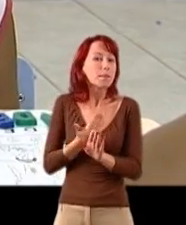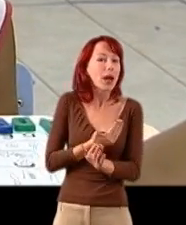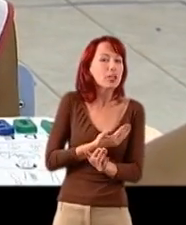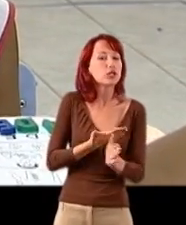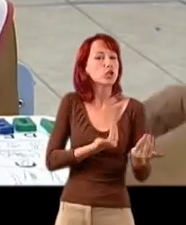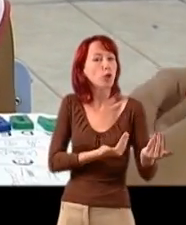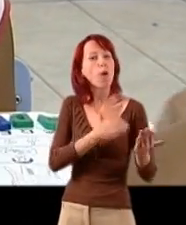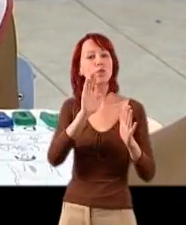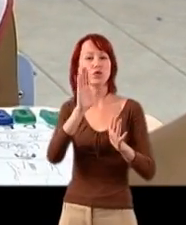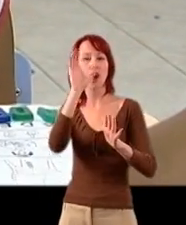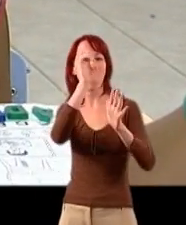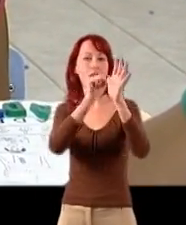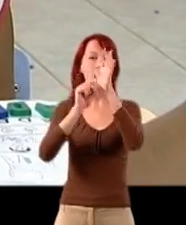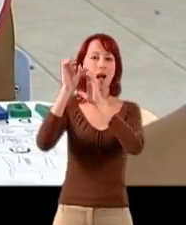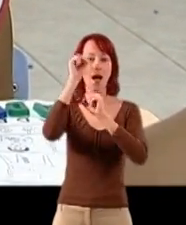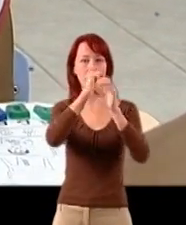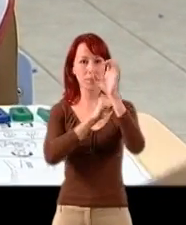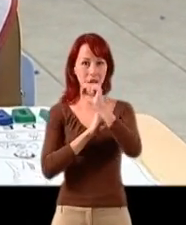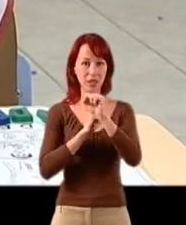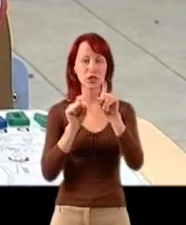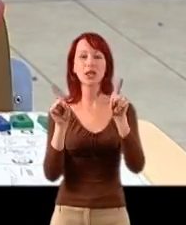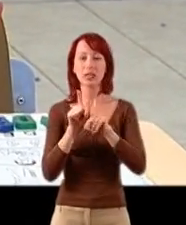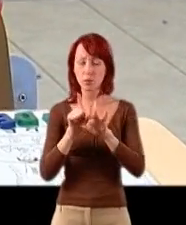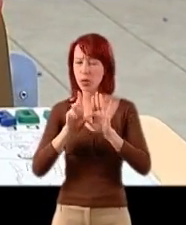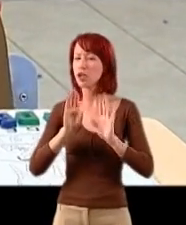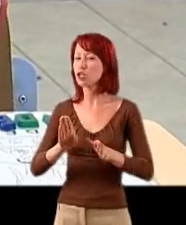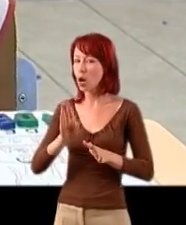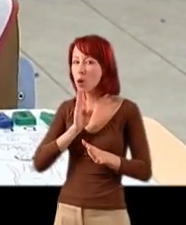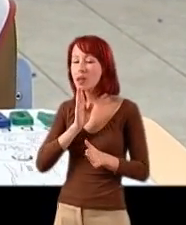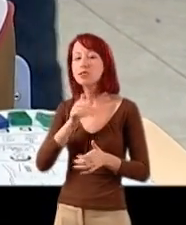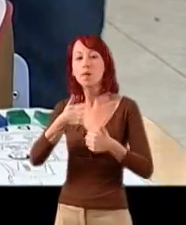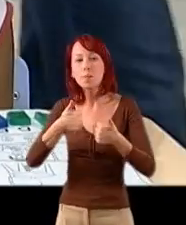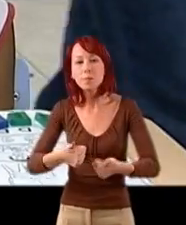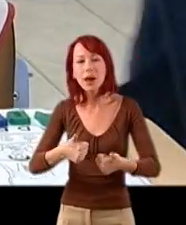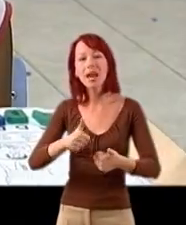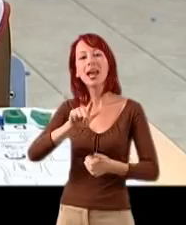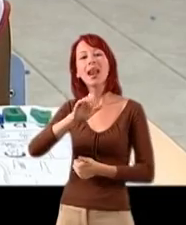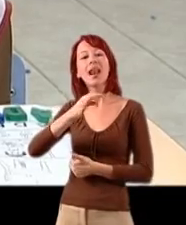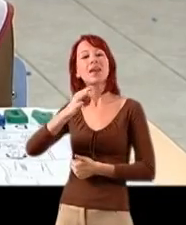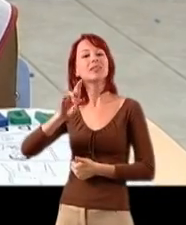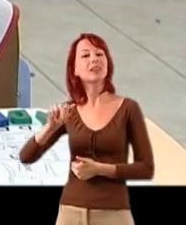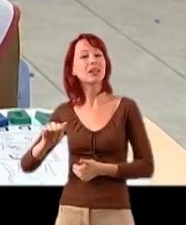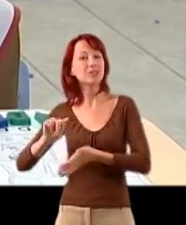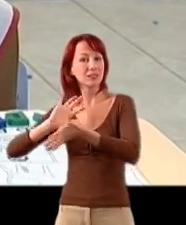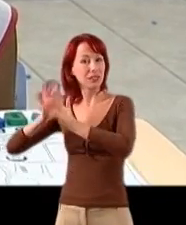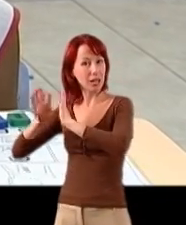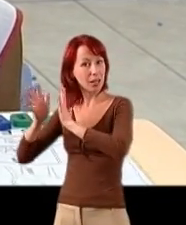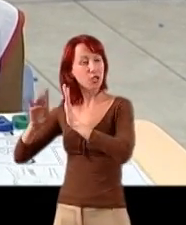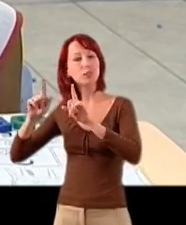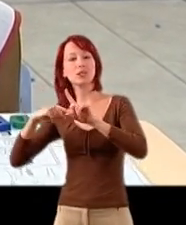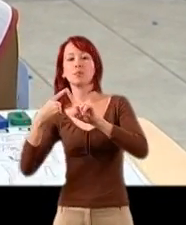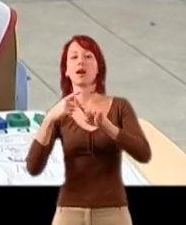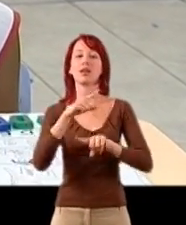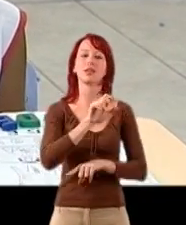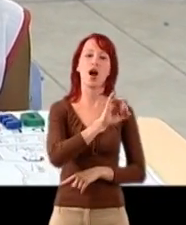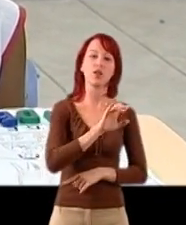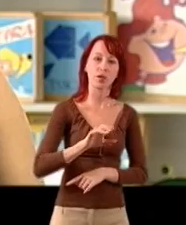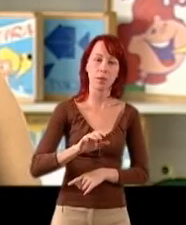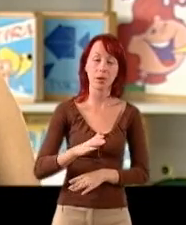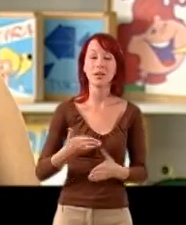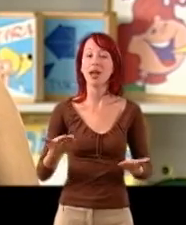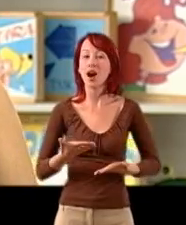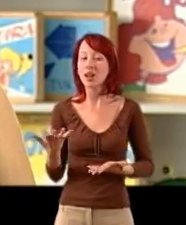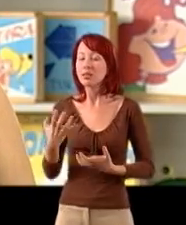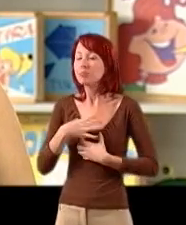né, desde menor. E ele domina as letras do alfabeto, muitas delas, e Libras também. Minha maior